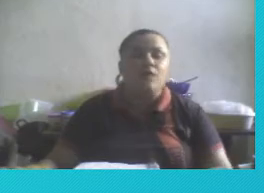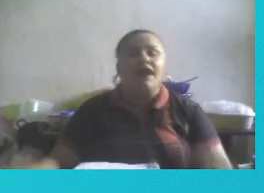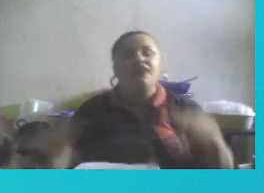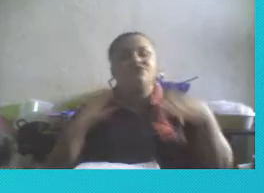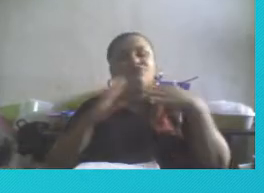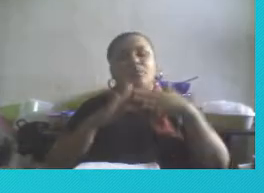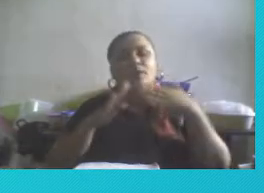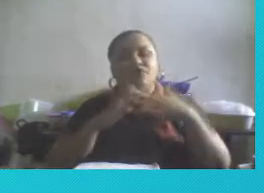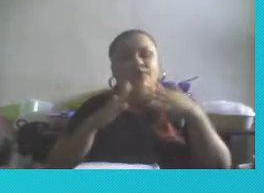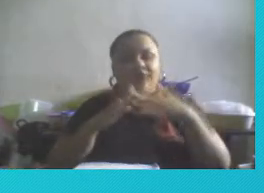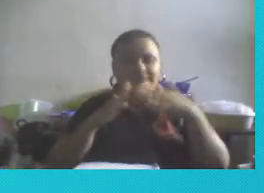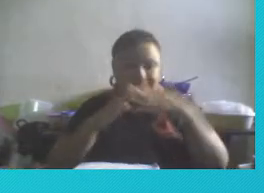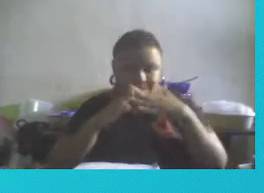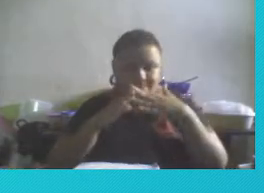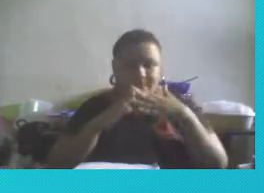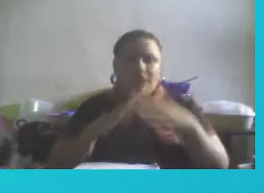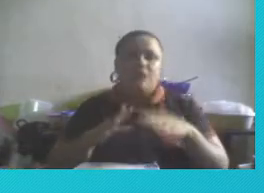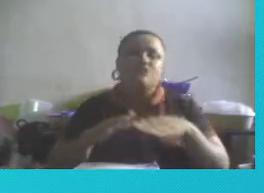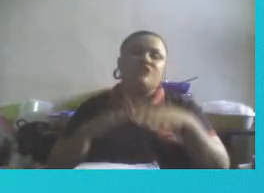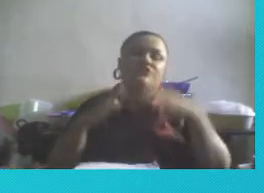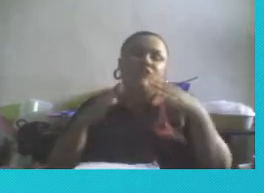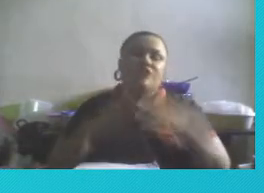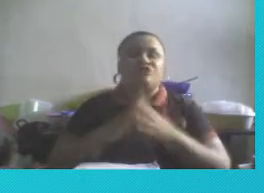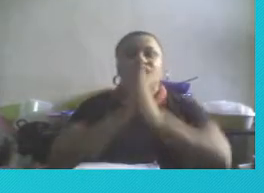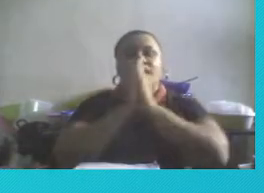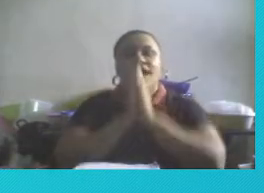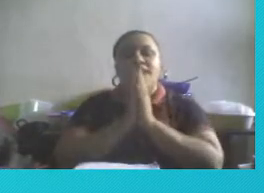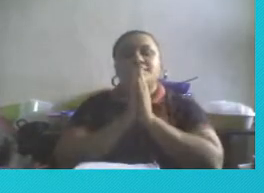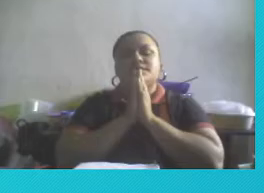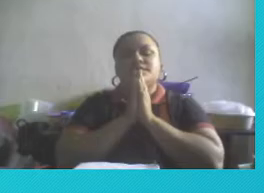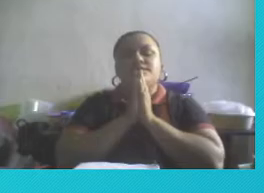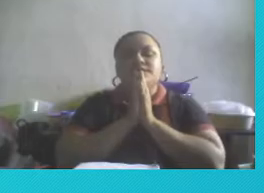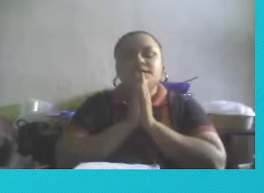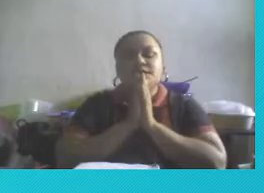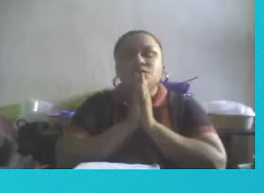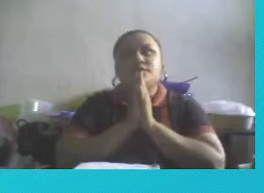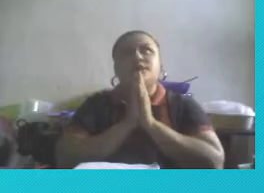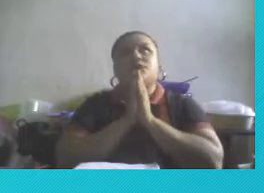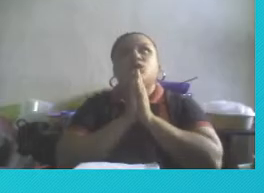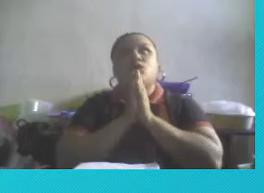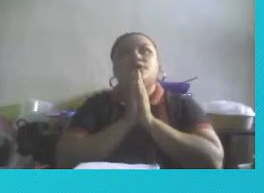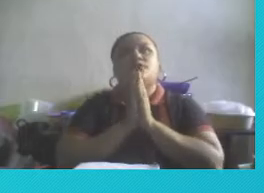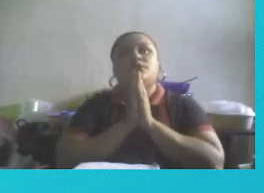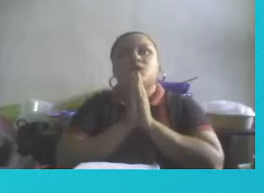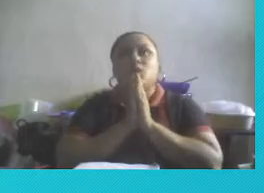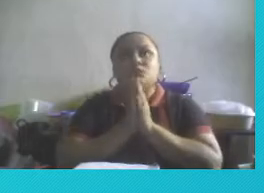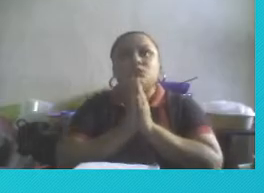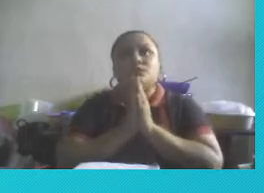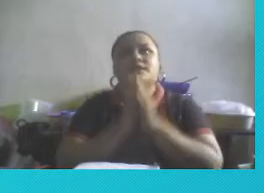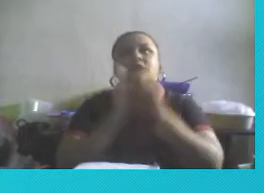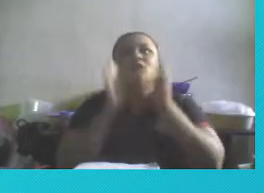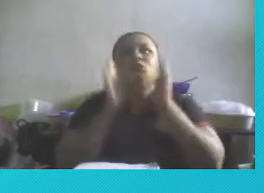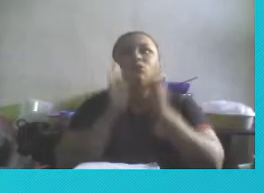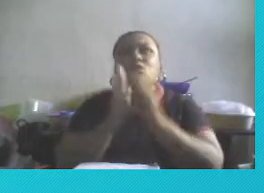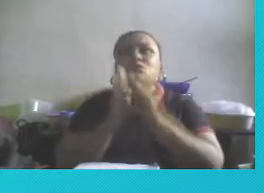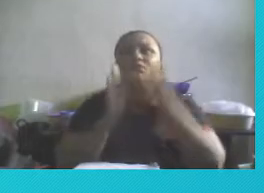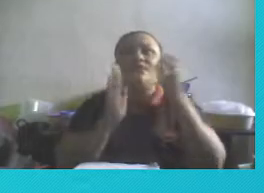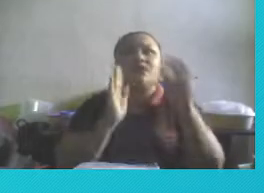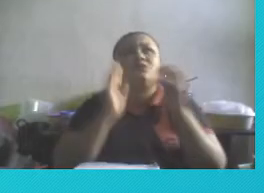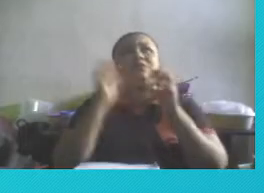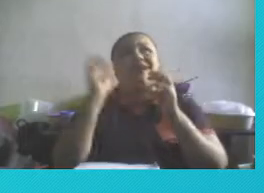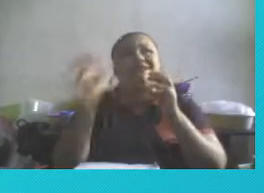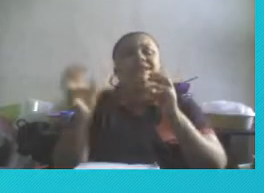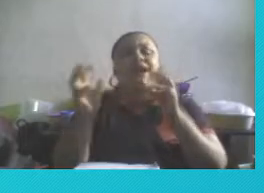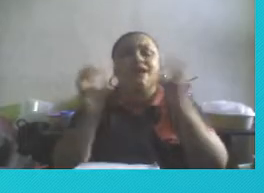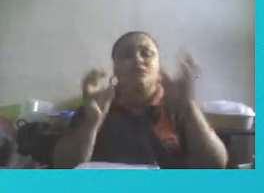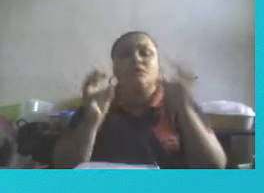o que é que a gente pode fazer? E, gente, esse vírus e todos os outros, tudo,